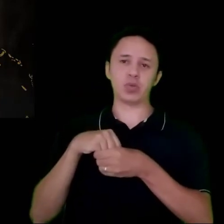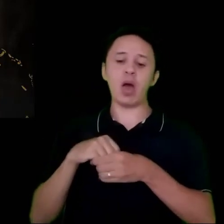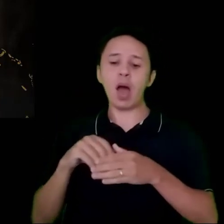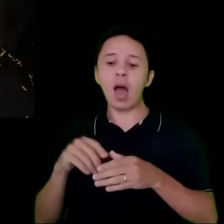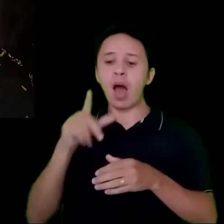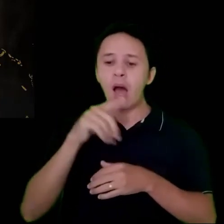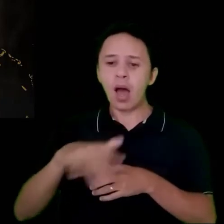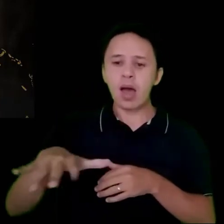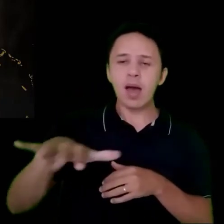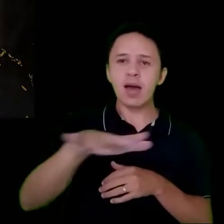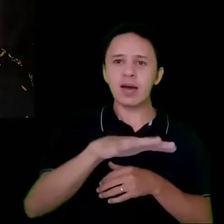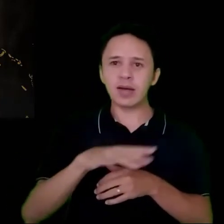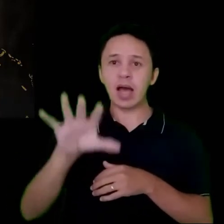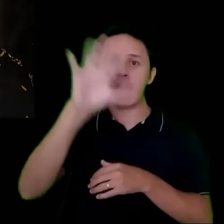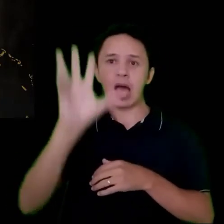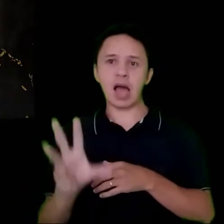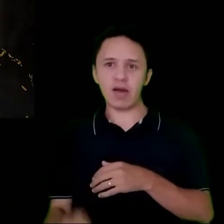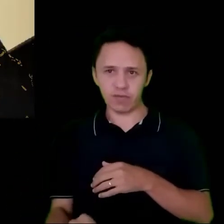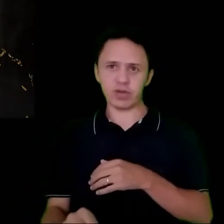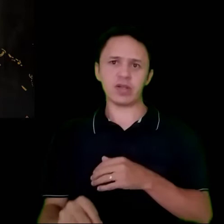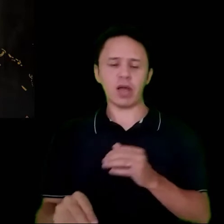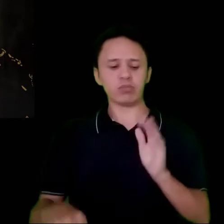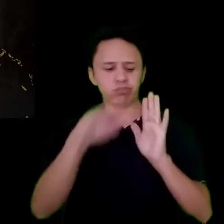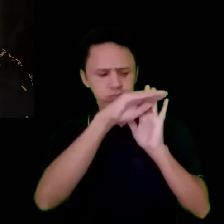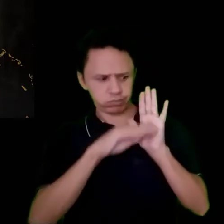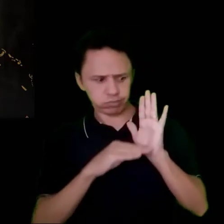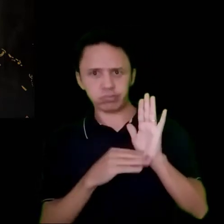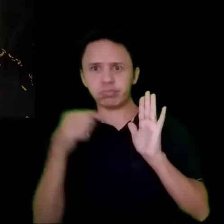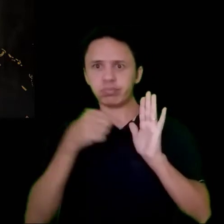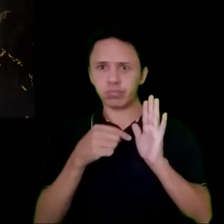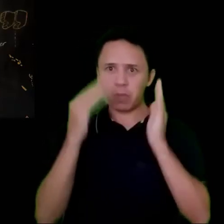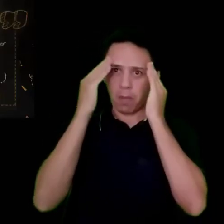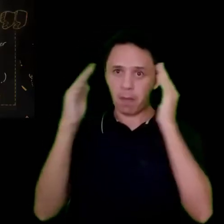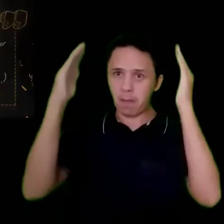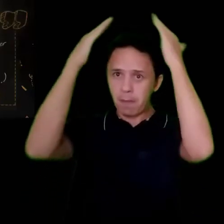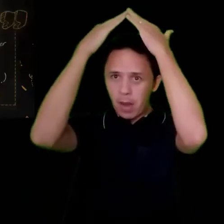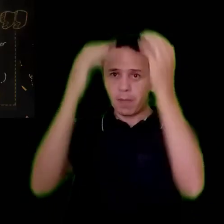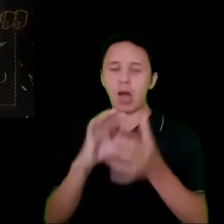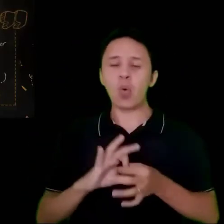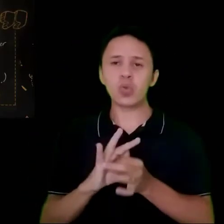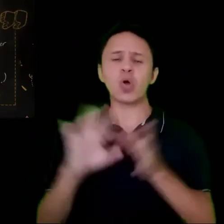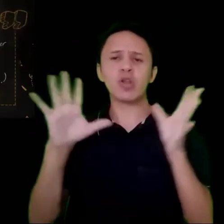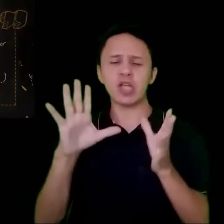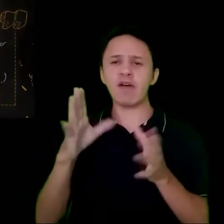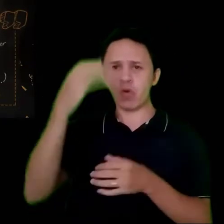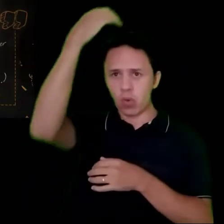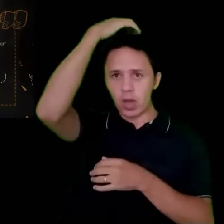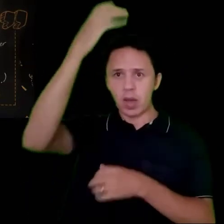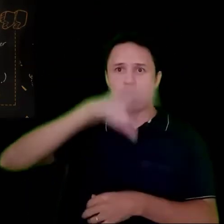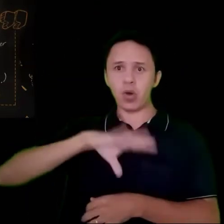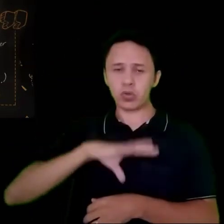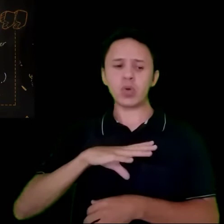que é acompanhada em 1452 da bula Dum Diversas, do Papa Nicolau V, que autorizava ao rei português o direito